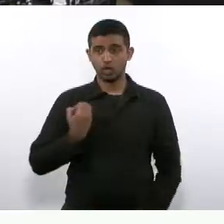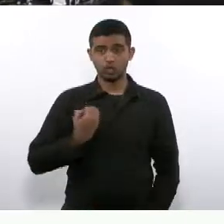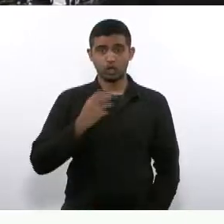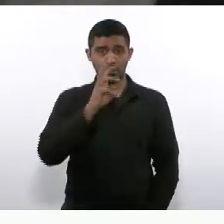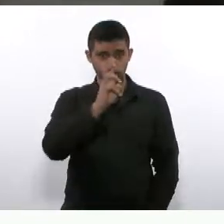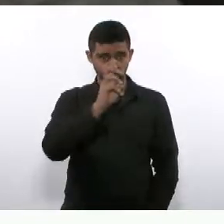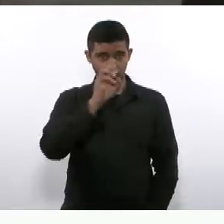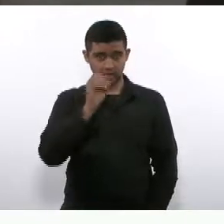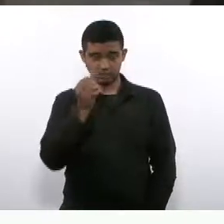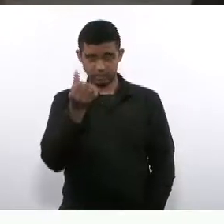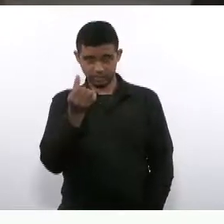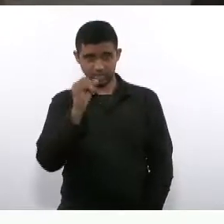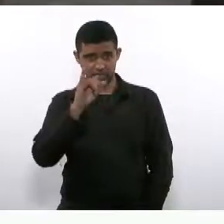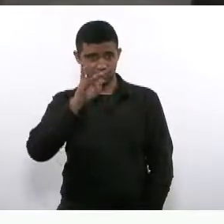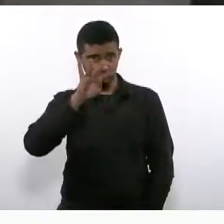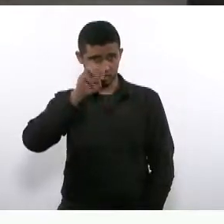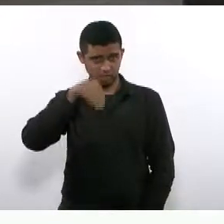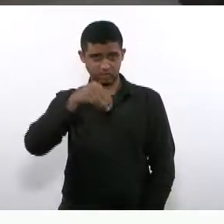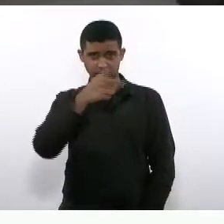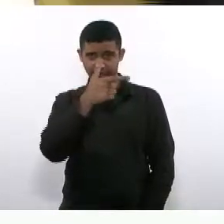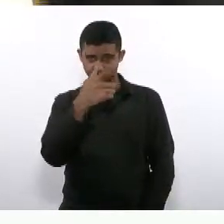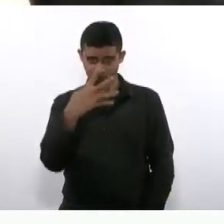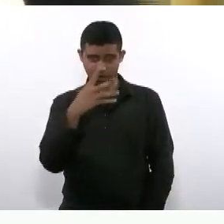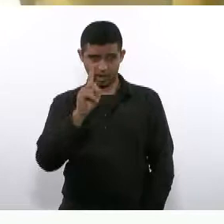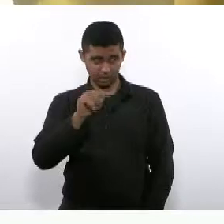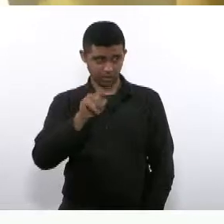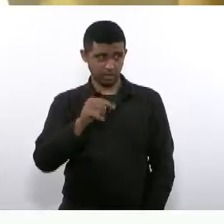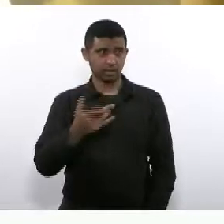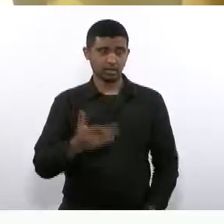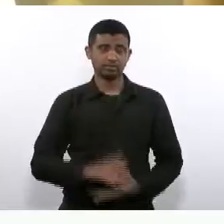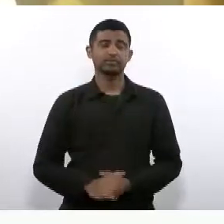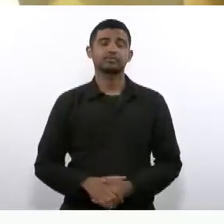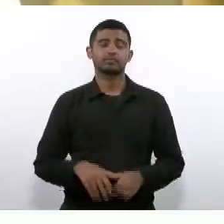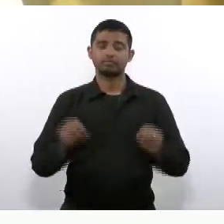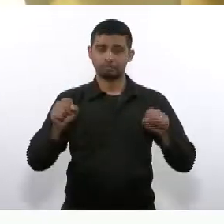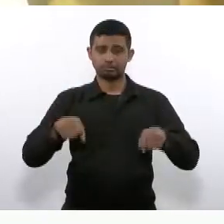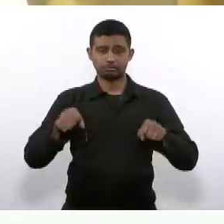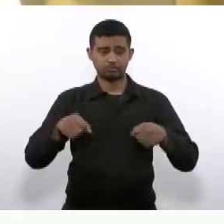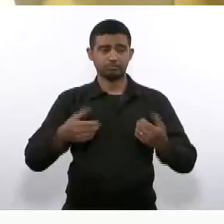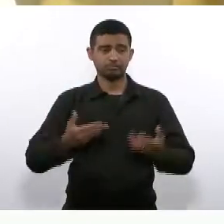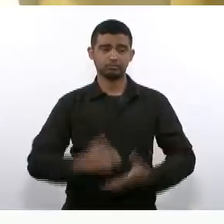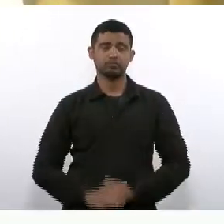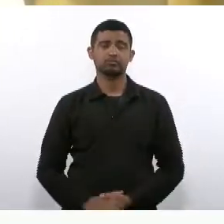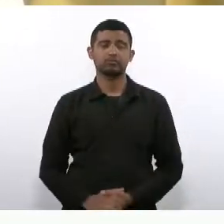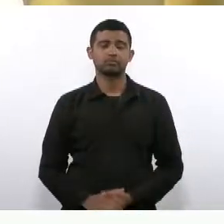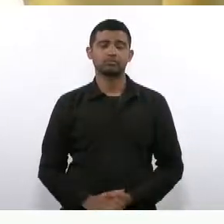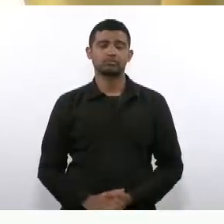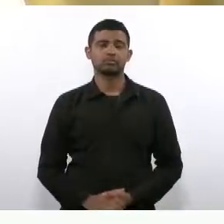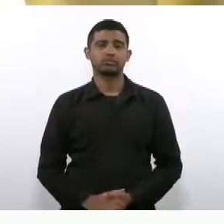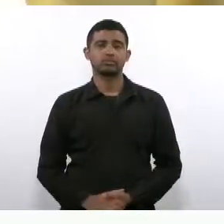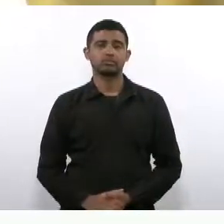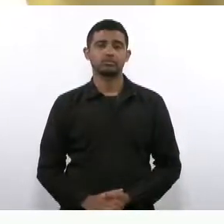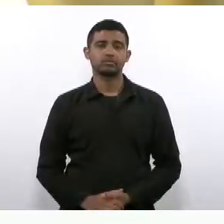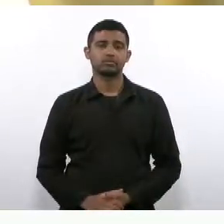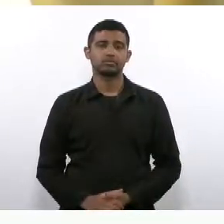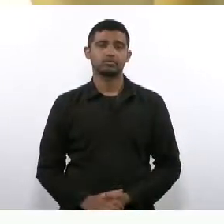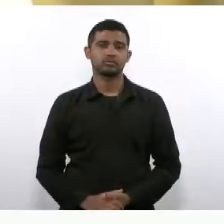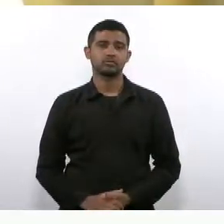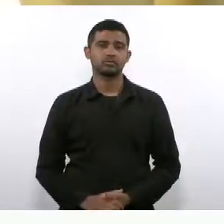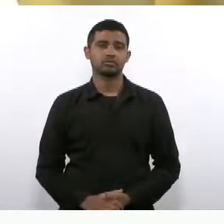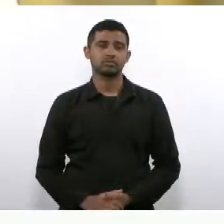tem 24 acrescentar, 23, né? Instalação do juizado especializado em Campo Grande.